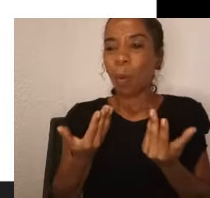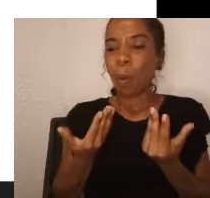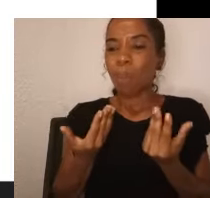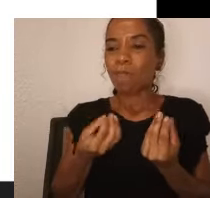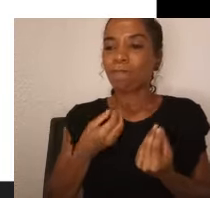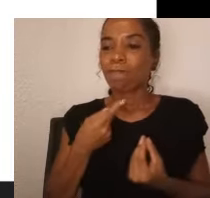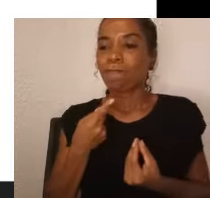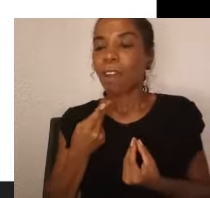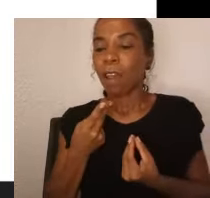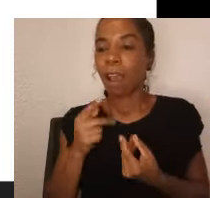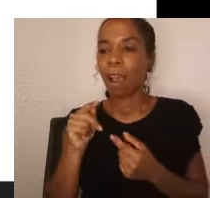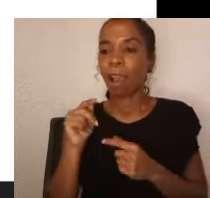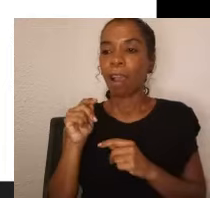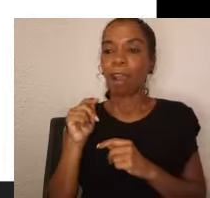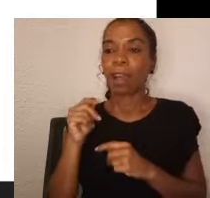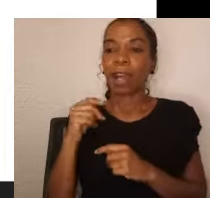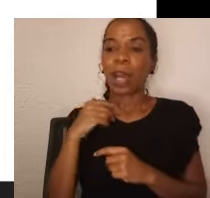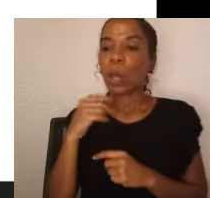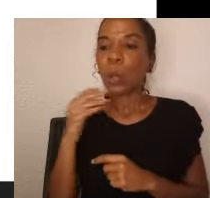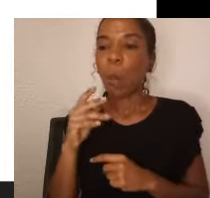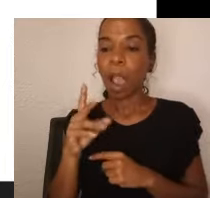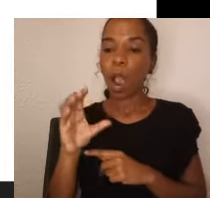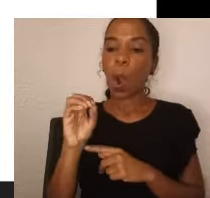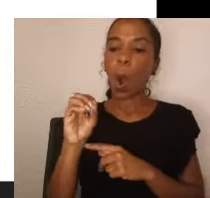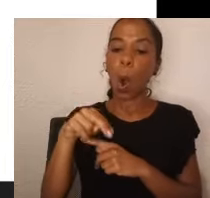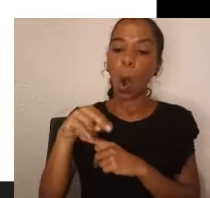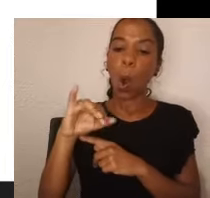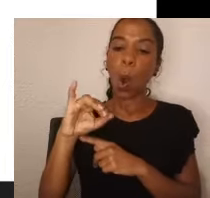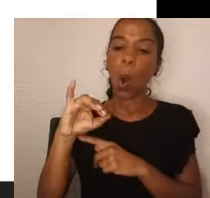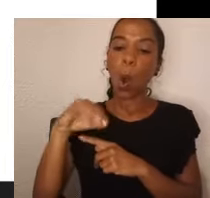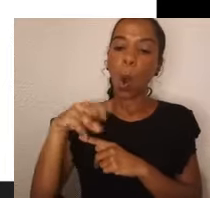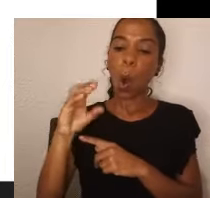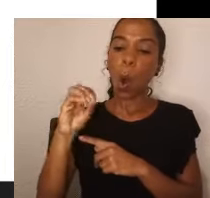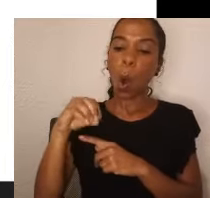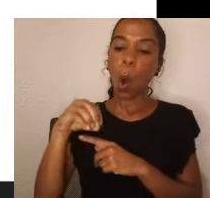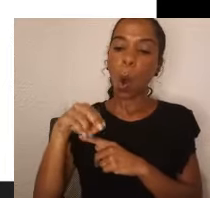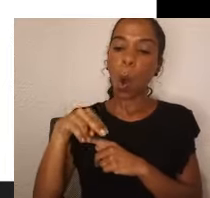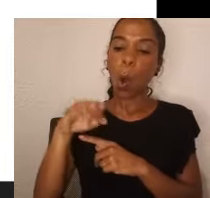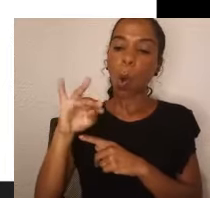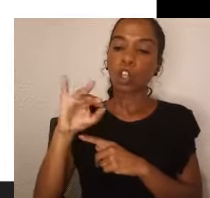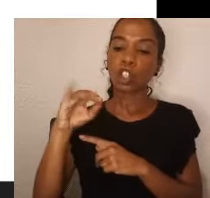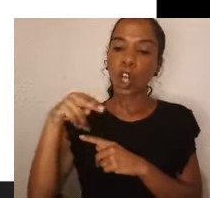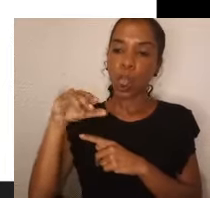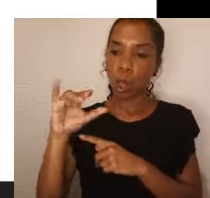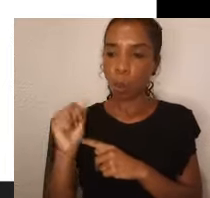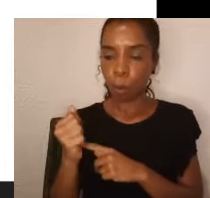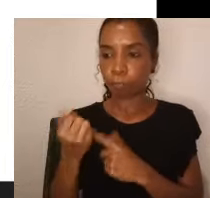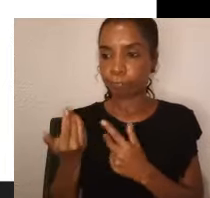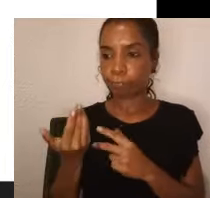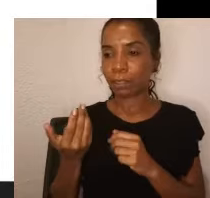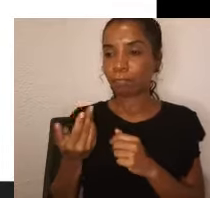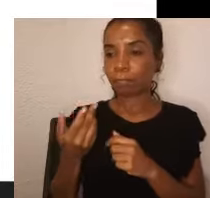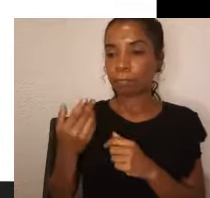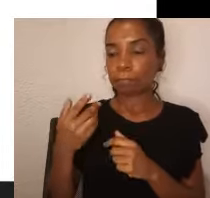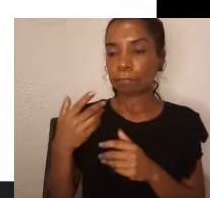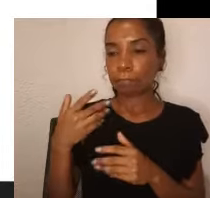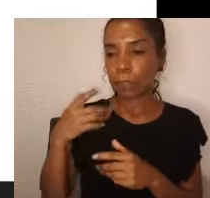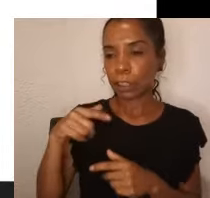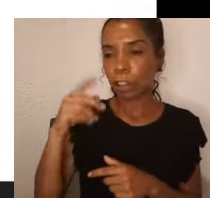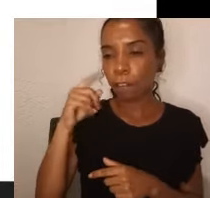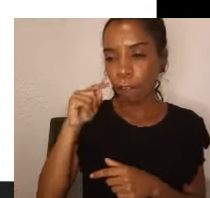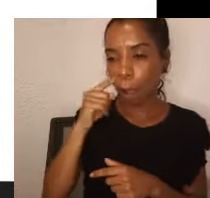nele, né? Então, por exemplo, se eu pegar aqui a função seno de 1 sobre x, que no vídeo passado a gente viu que tem esse comportamento